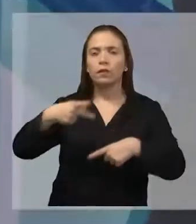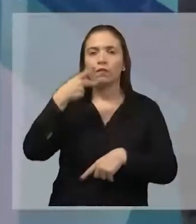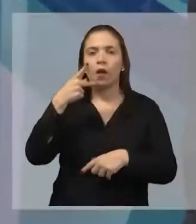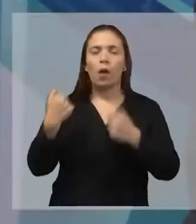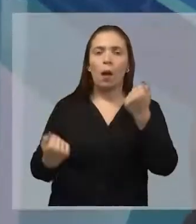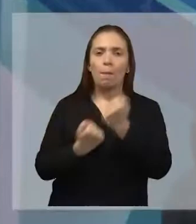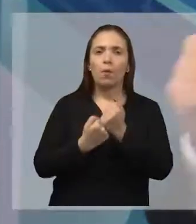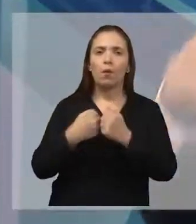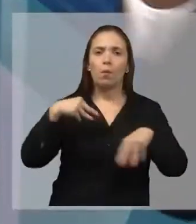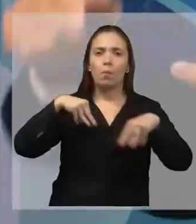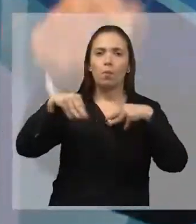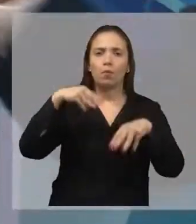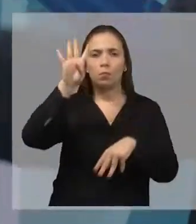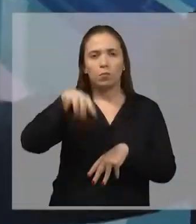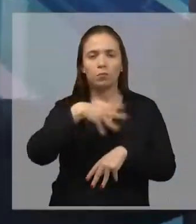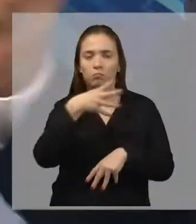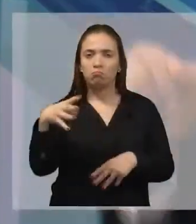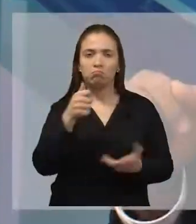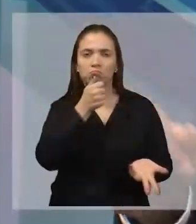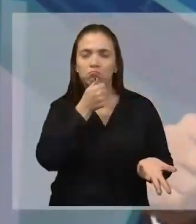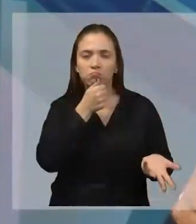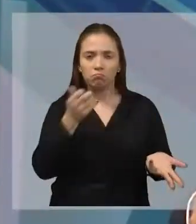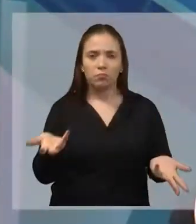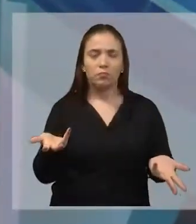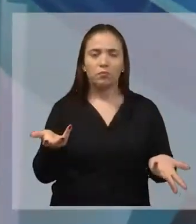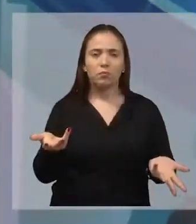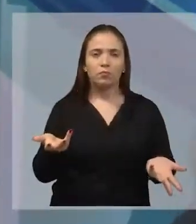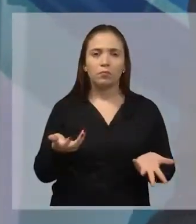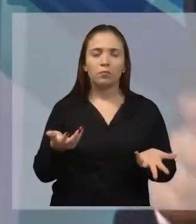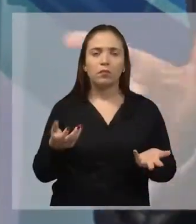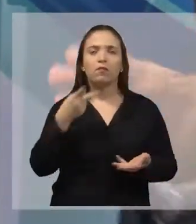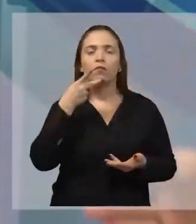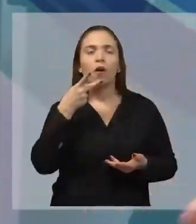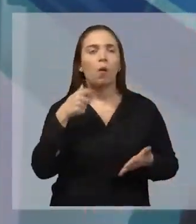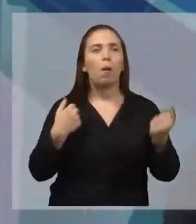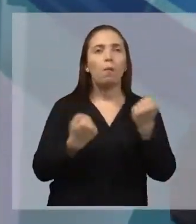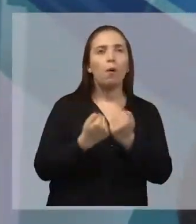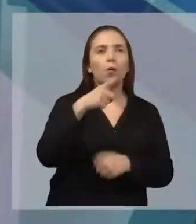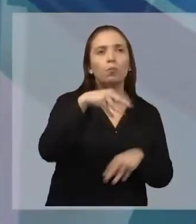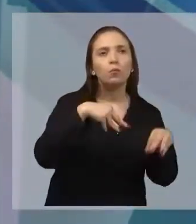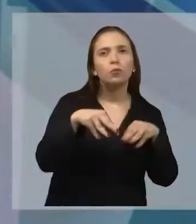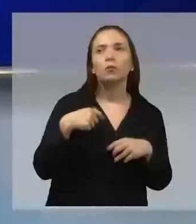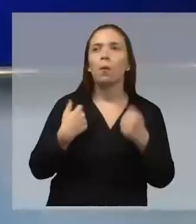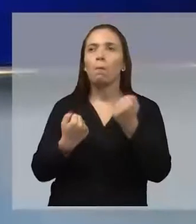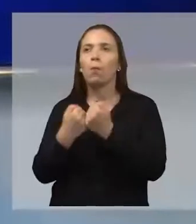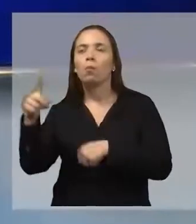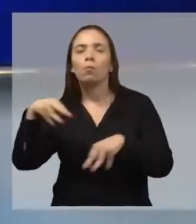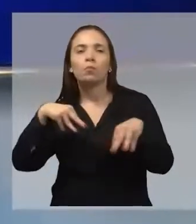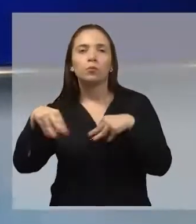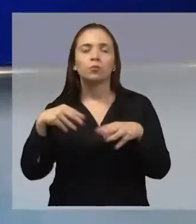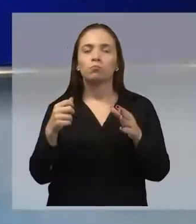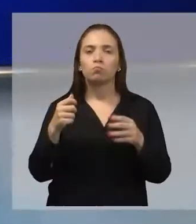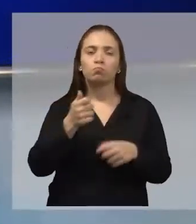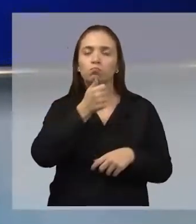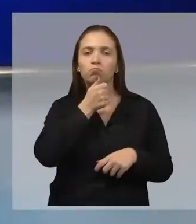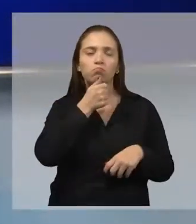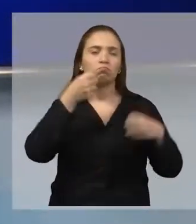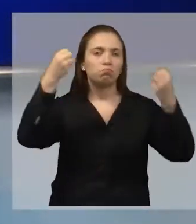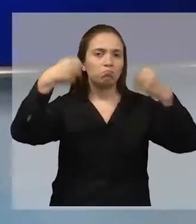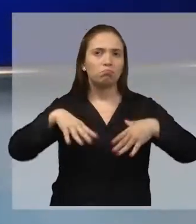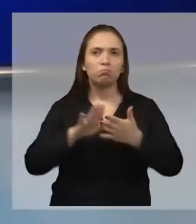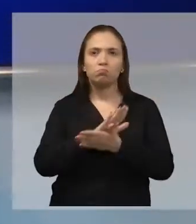política, mas que interesses estão sendo buscados e que interesses estão sendo conquistados. Aí eu volto para aquela questão da Previdência.